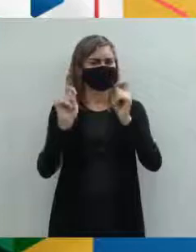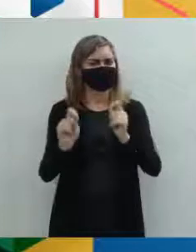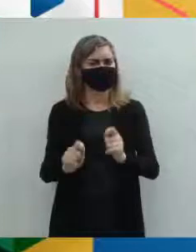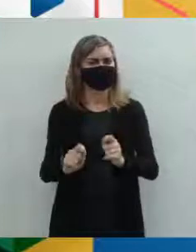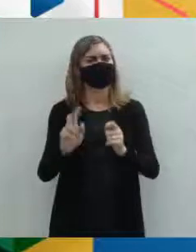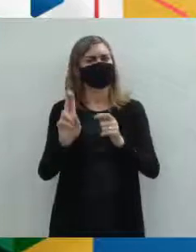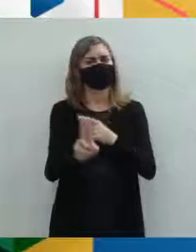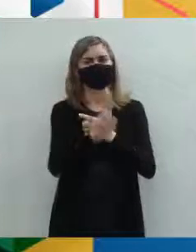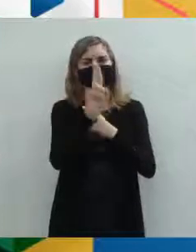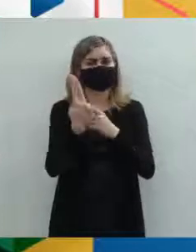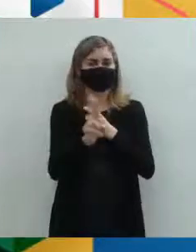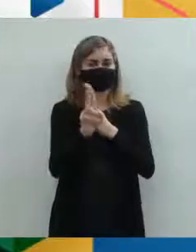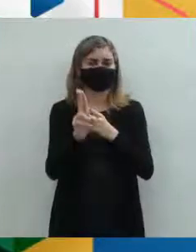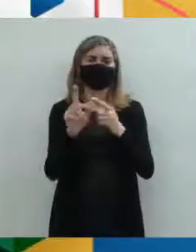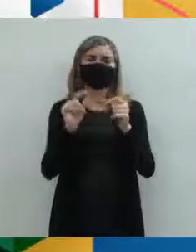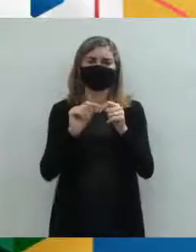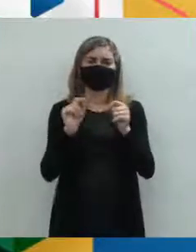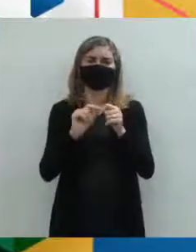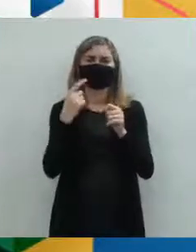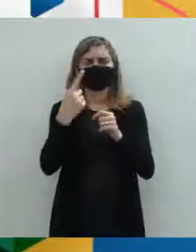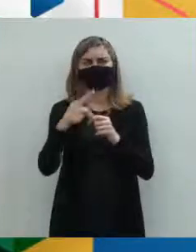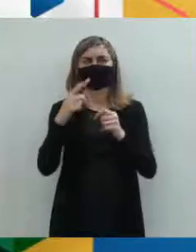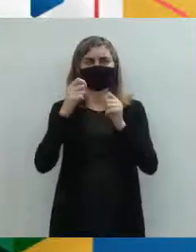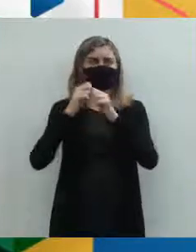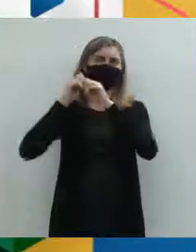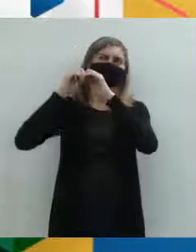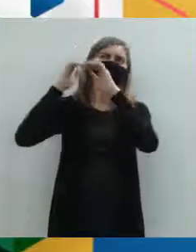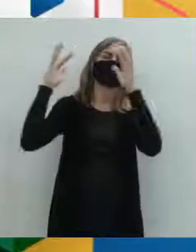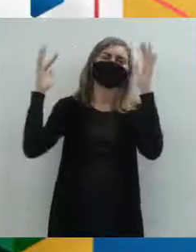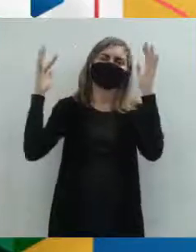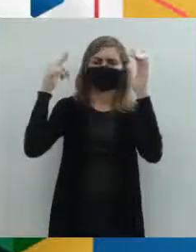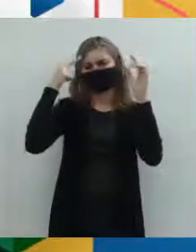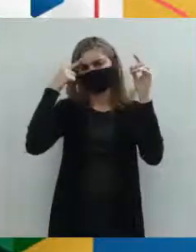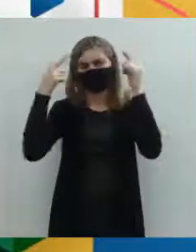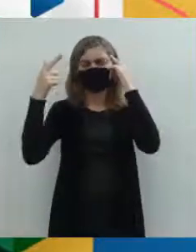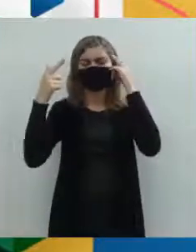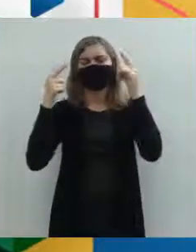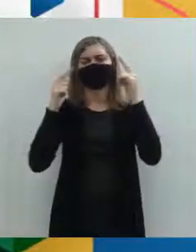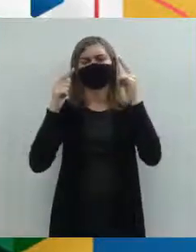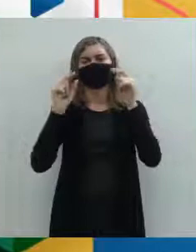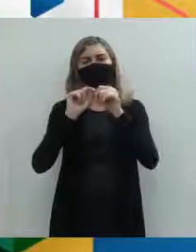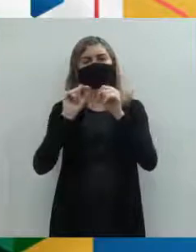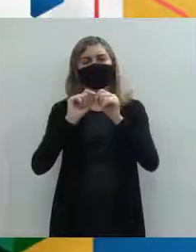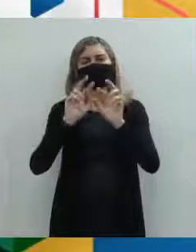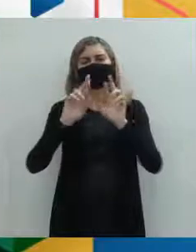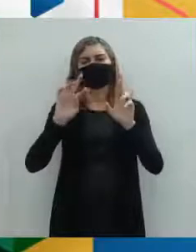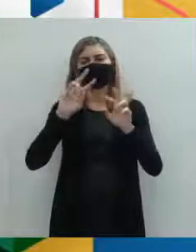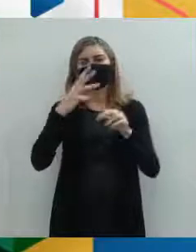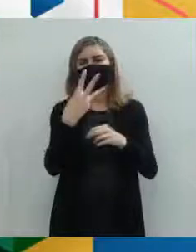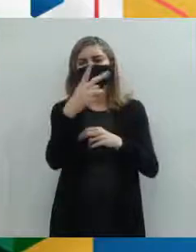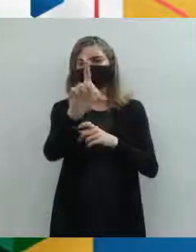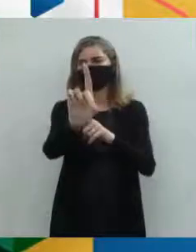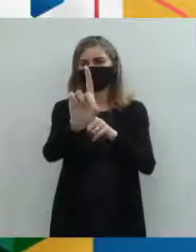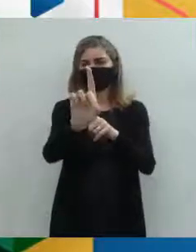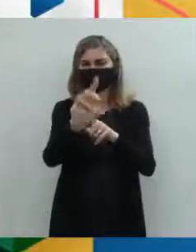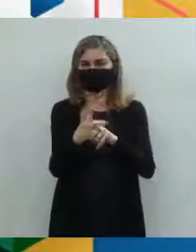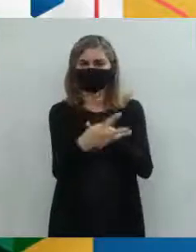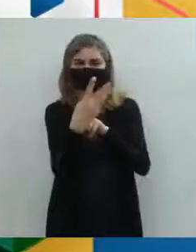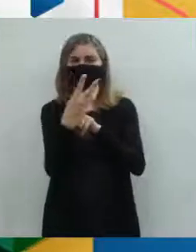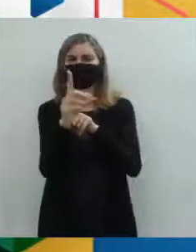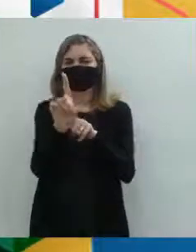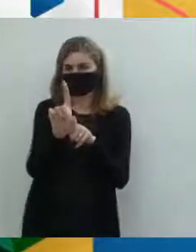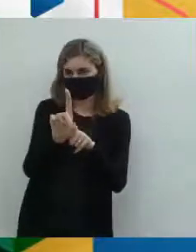eles utilizam para fazer a ilusão de fazer algo tridimensional. Tem 3 dimensões